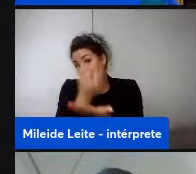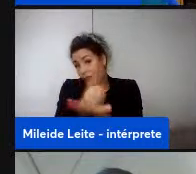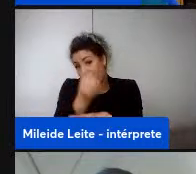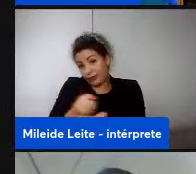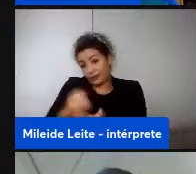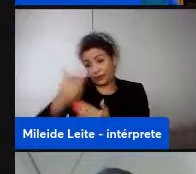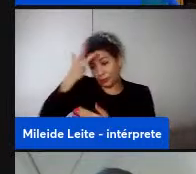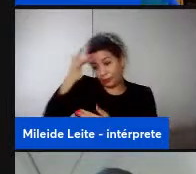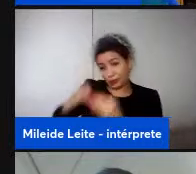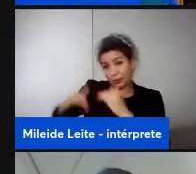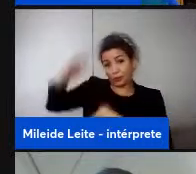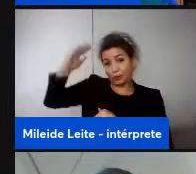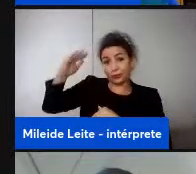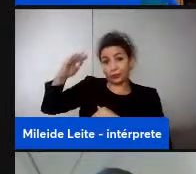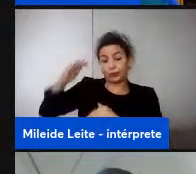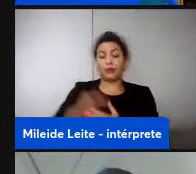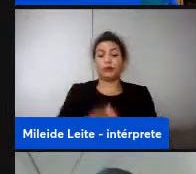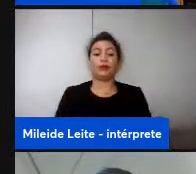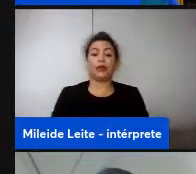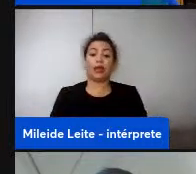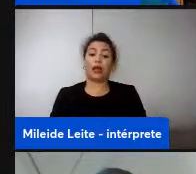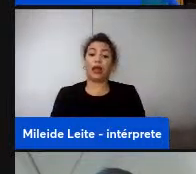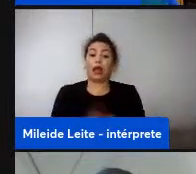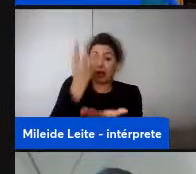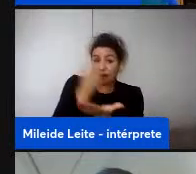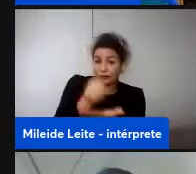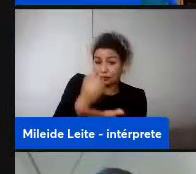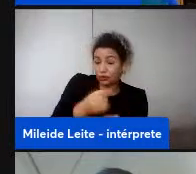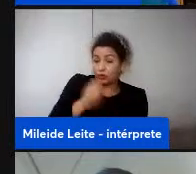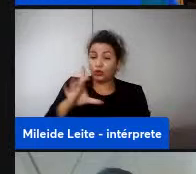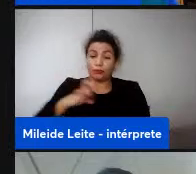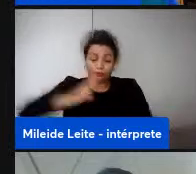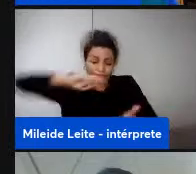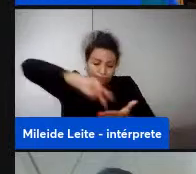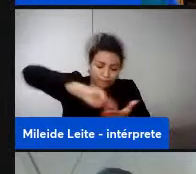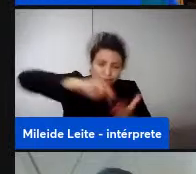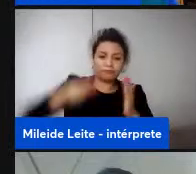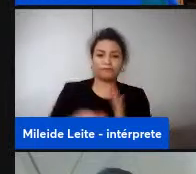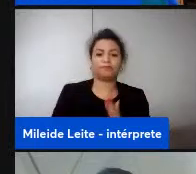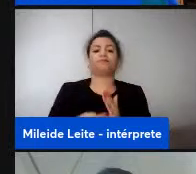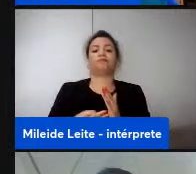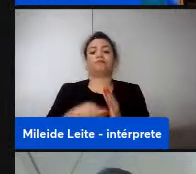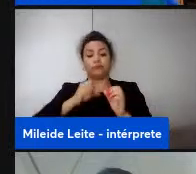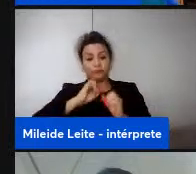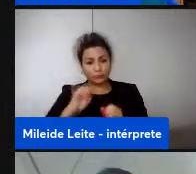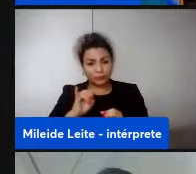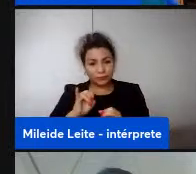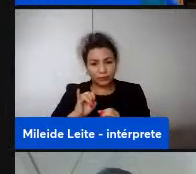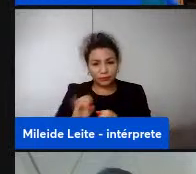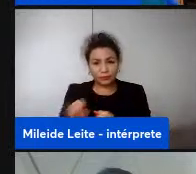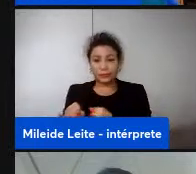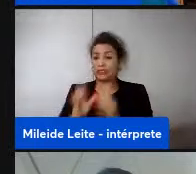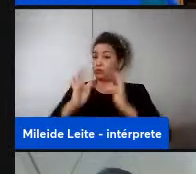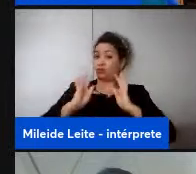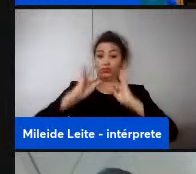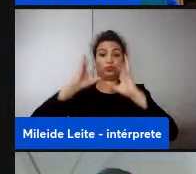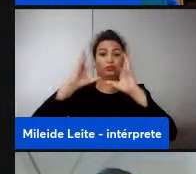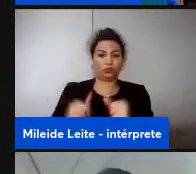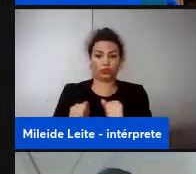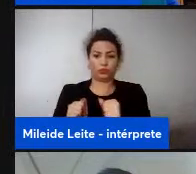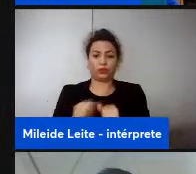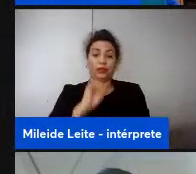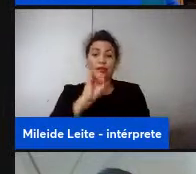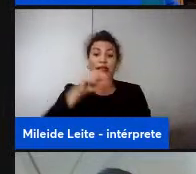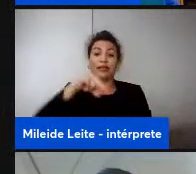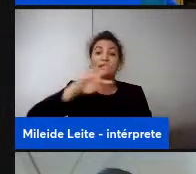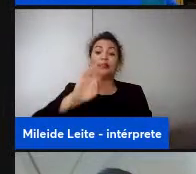adultos. Nessa senda, a alfabetização só tem sentido se for integral. Integral por